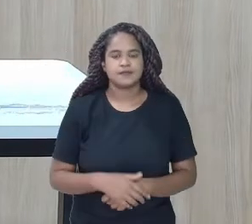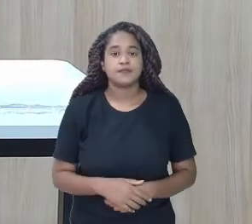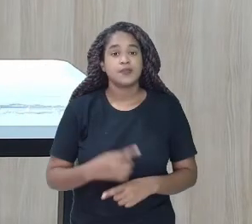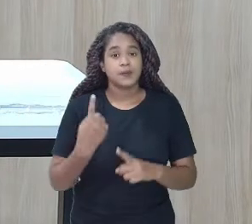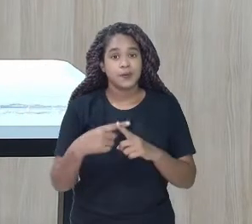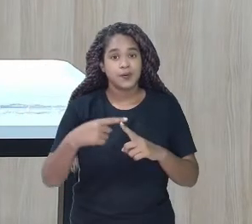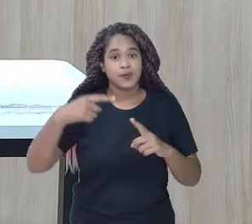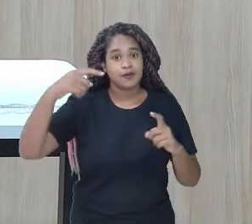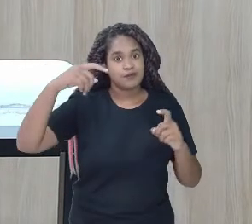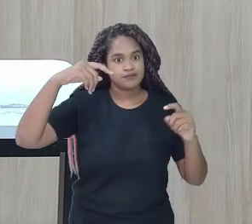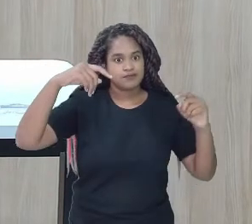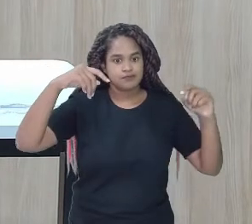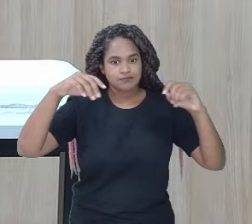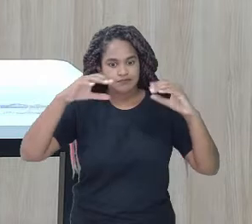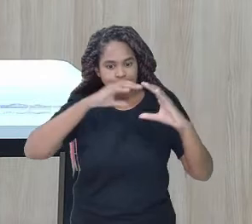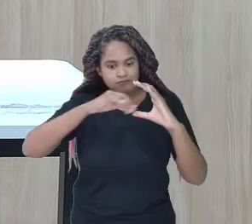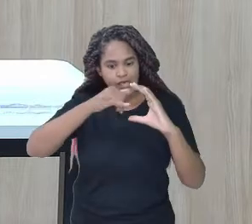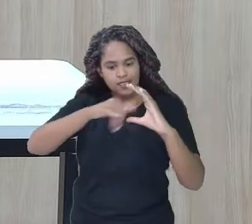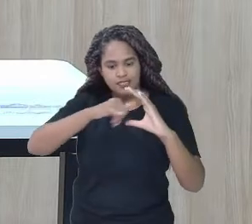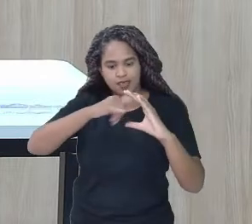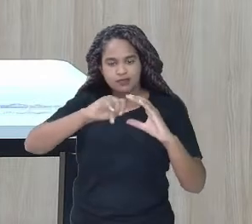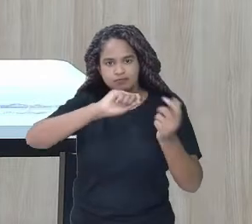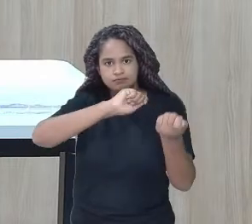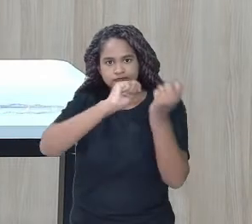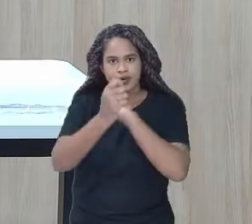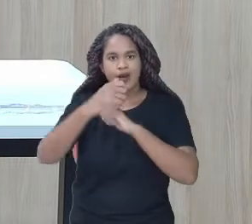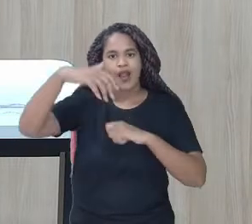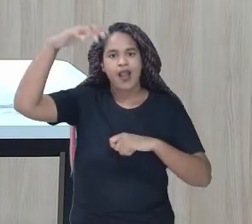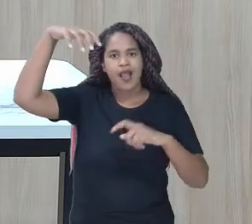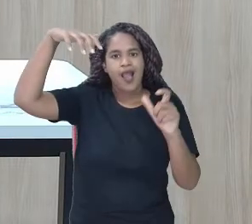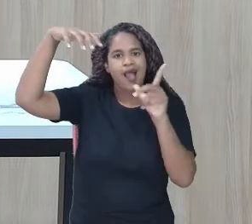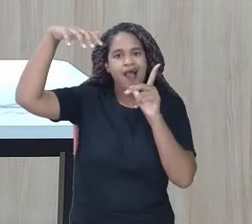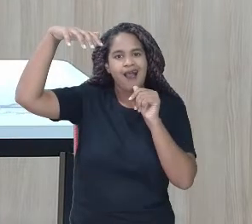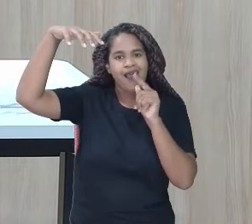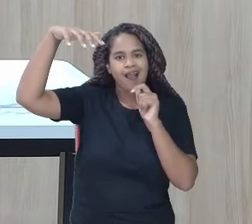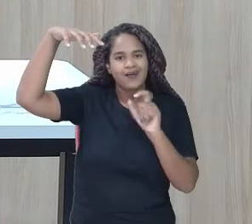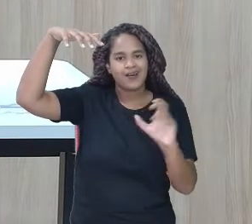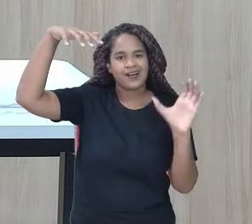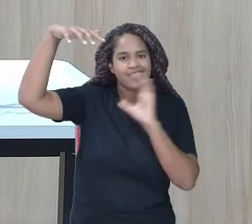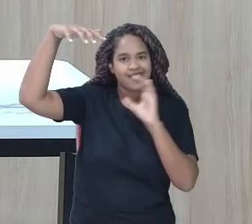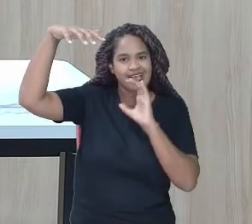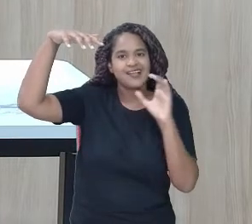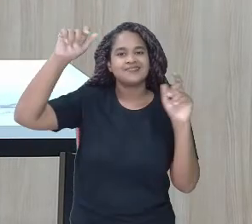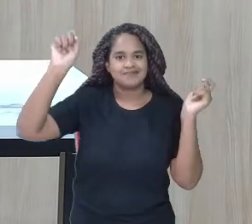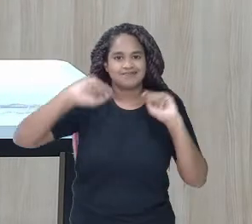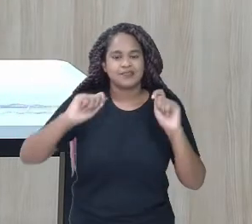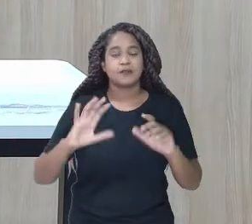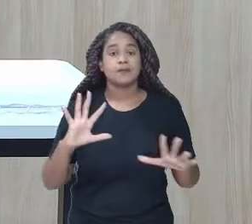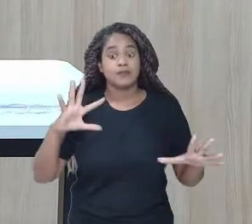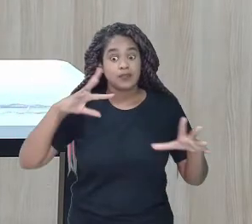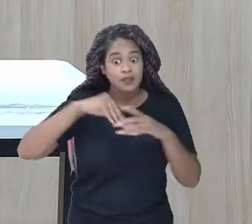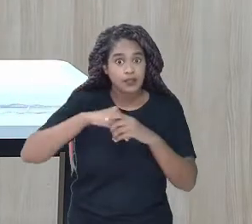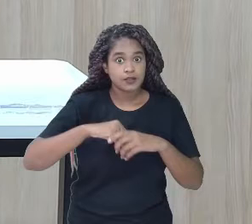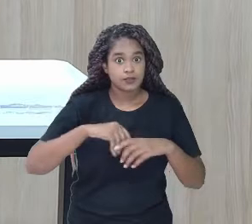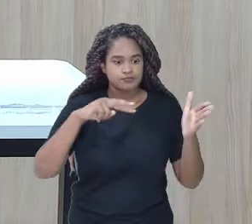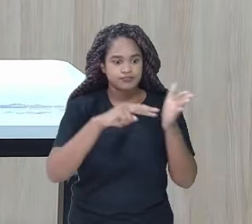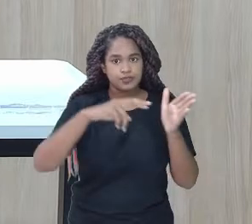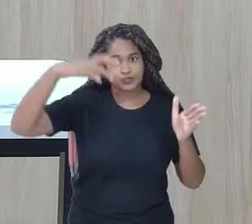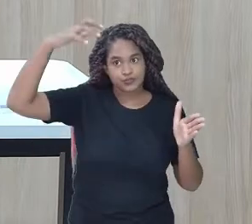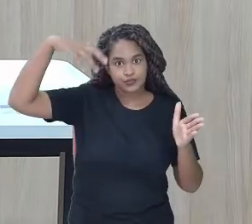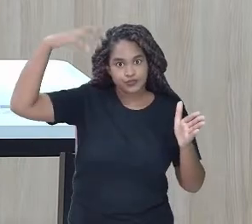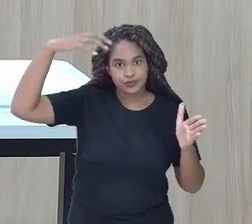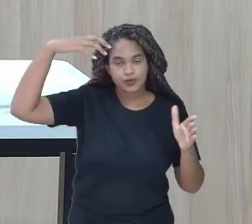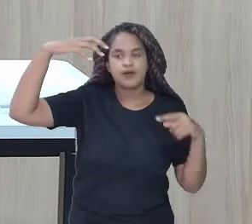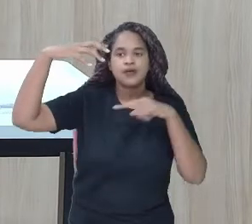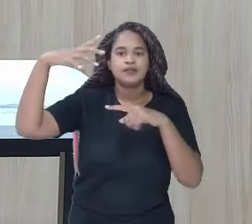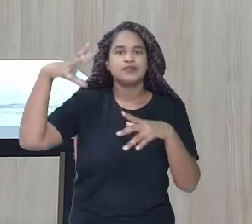energia. Então, a resistência eu trouxe para a gente poder ter conhecimento que dentro daquele chuveiro nosso tem essa resistência como um dispositivo